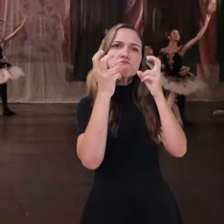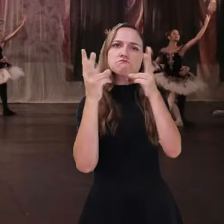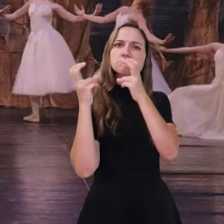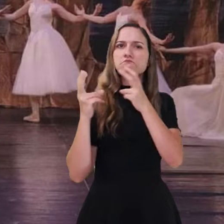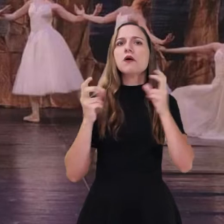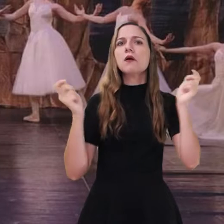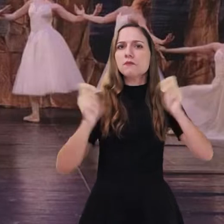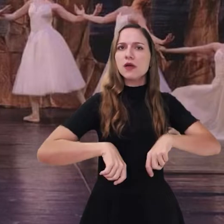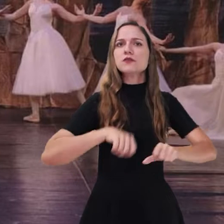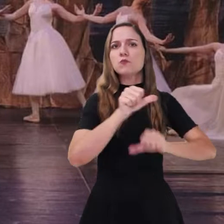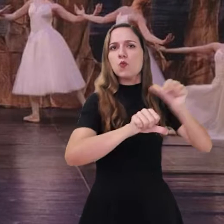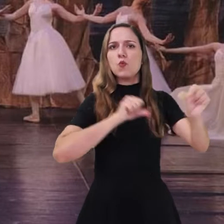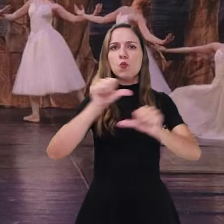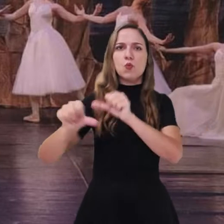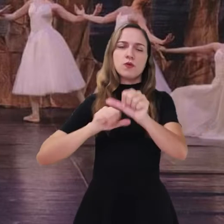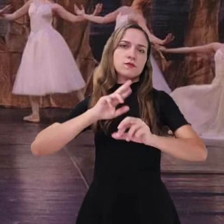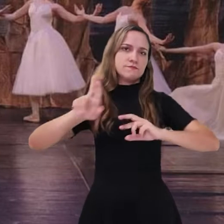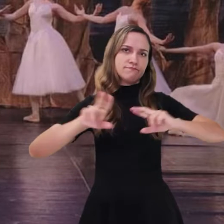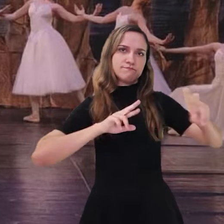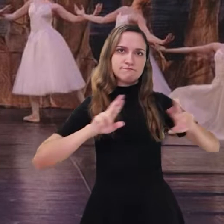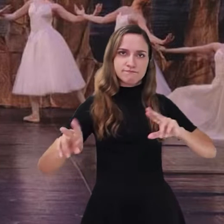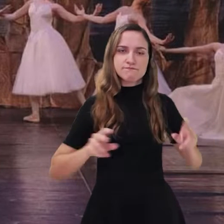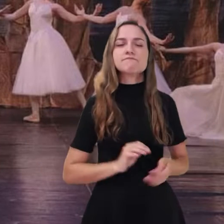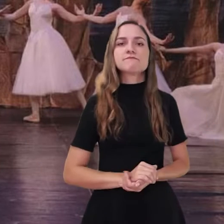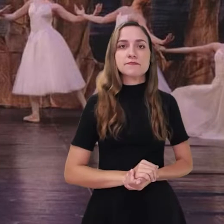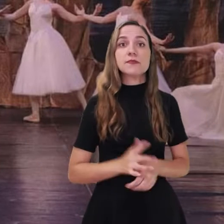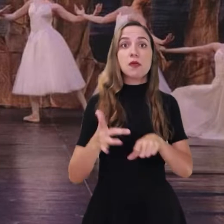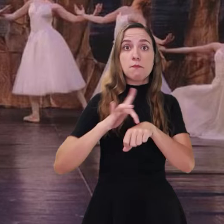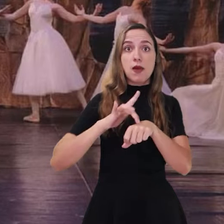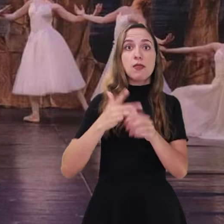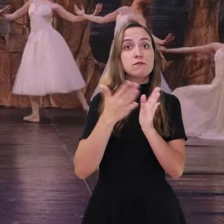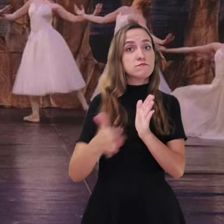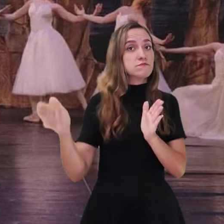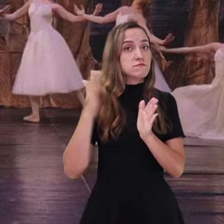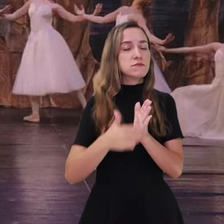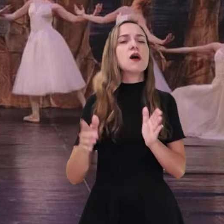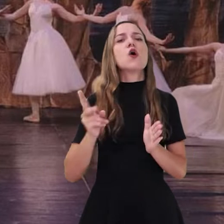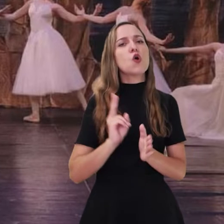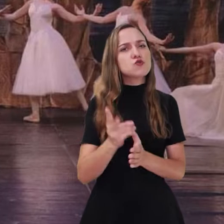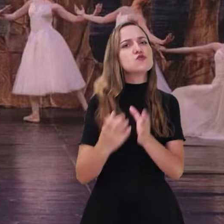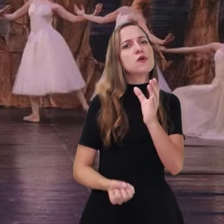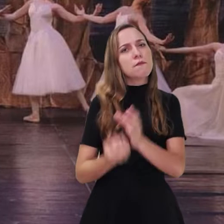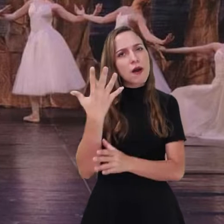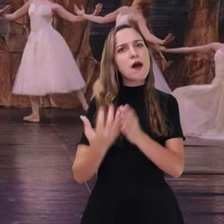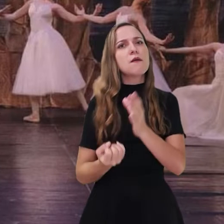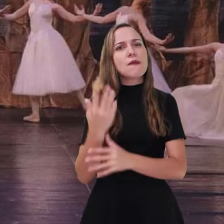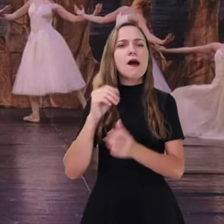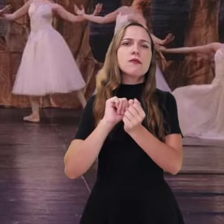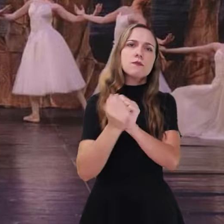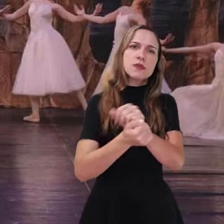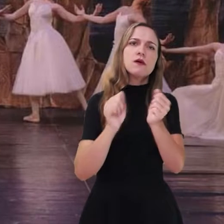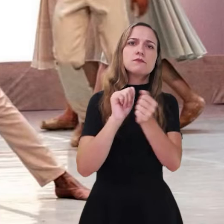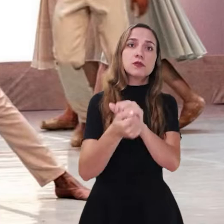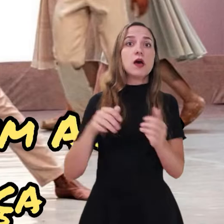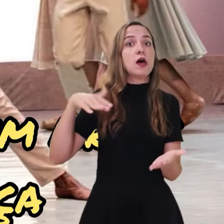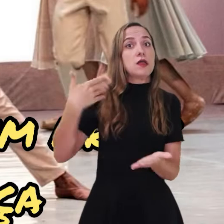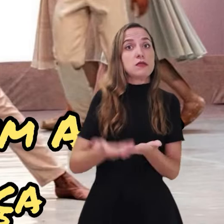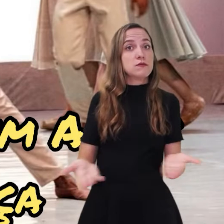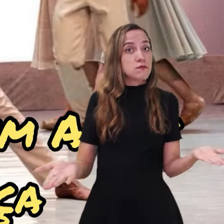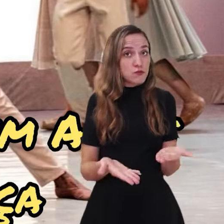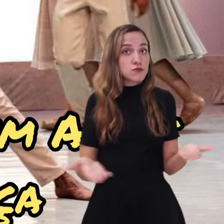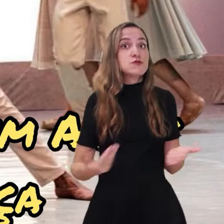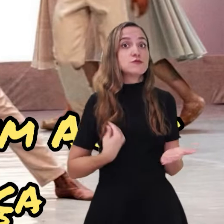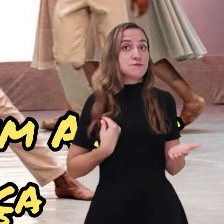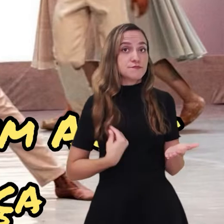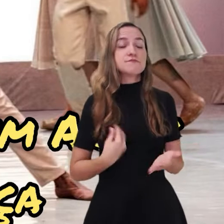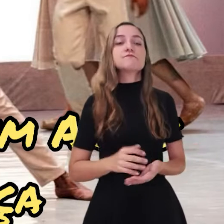mudanças. Os balés de repertório continuam sendo criados e recriados nos tempos atuais. A